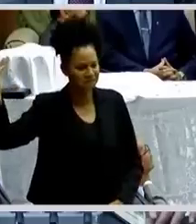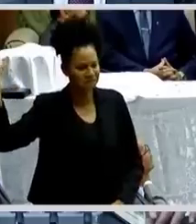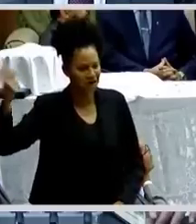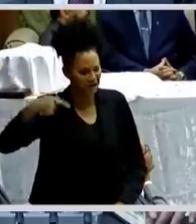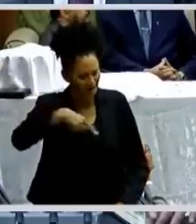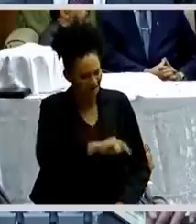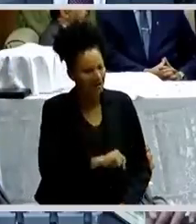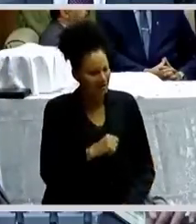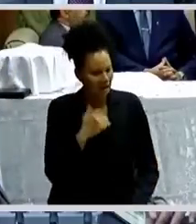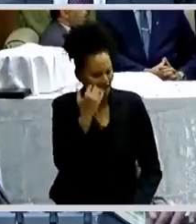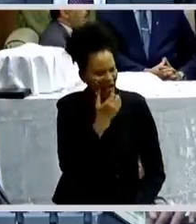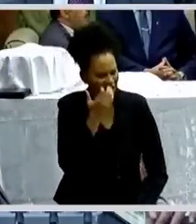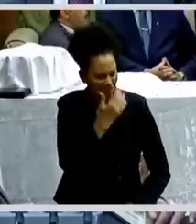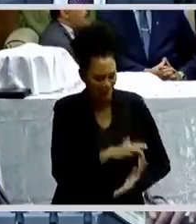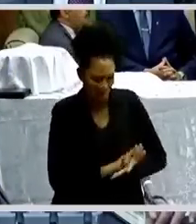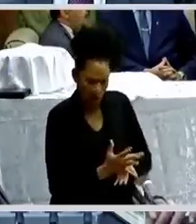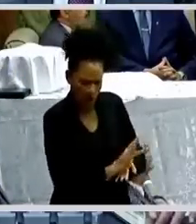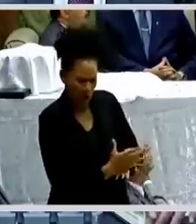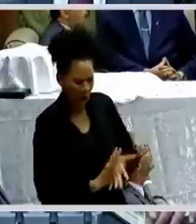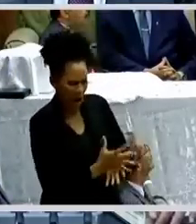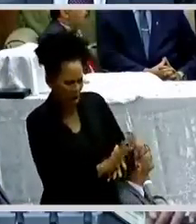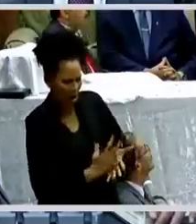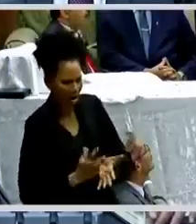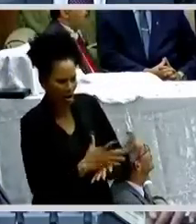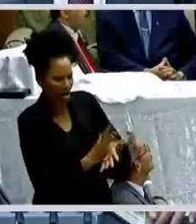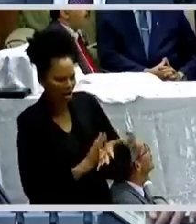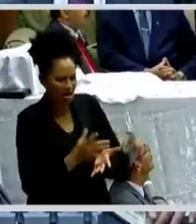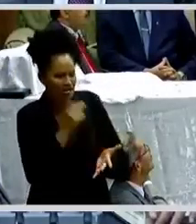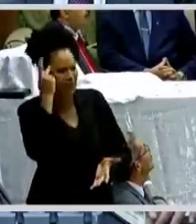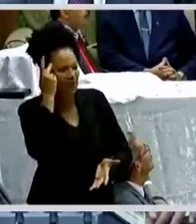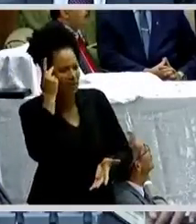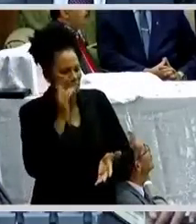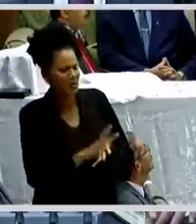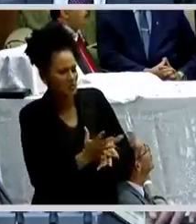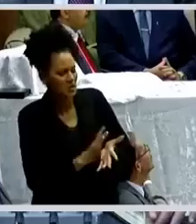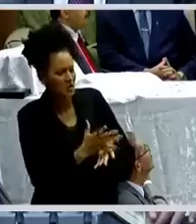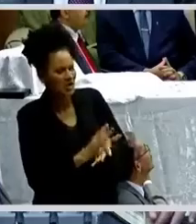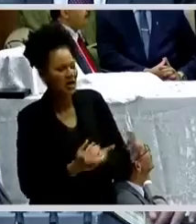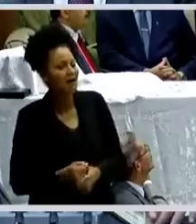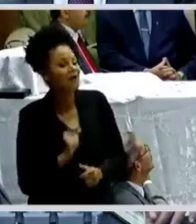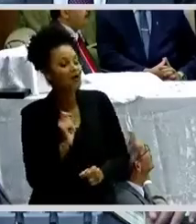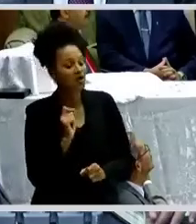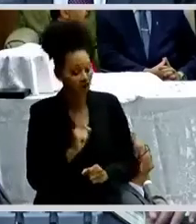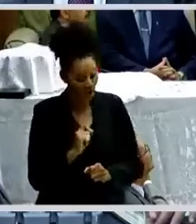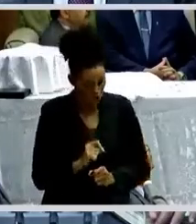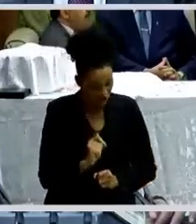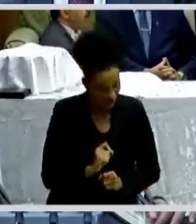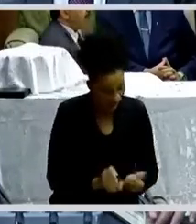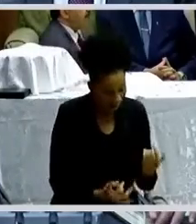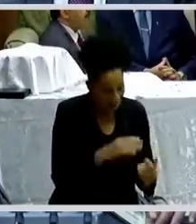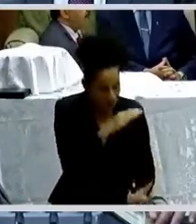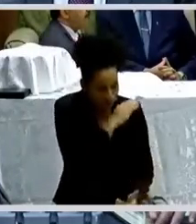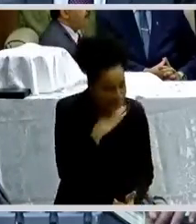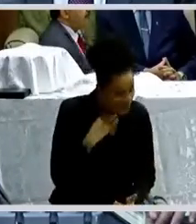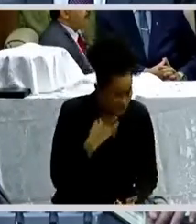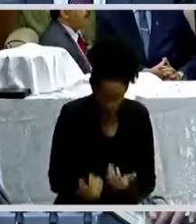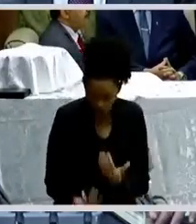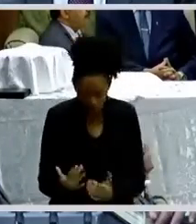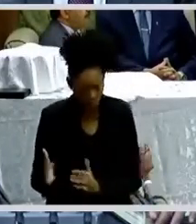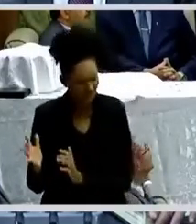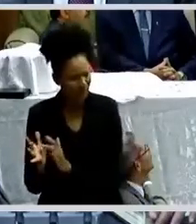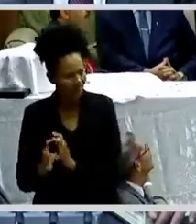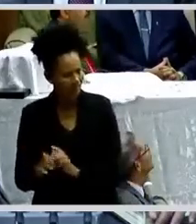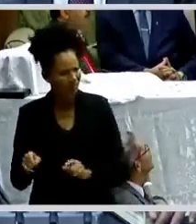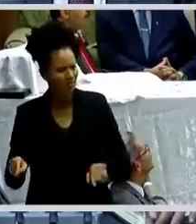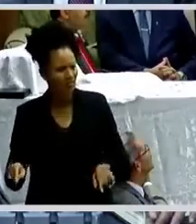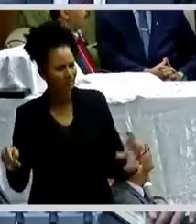enredo para lá para o São Borodomo de São Paulo. A morte, o inferno e Jesus. Diferente de nós, que